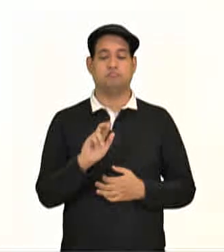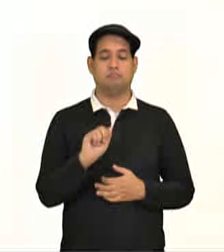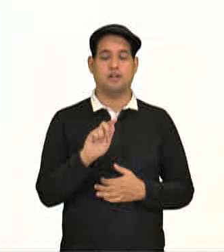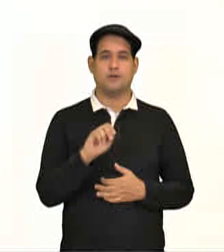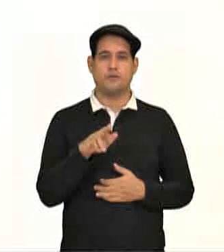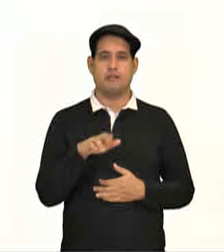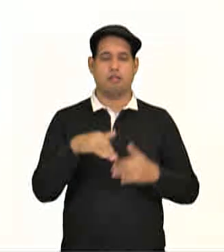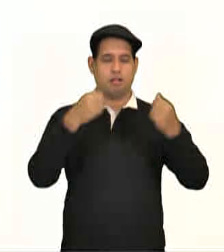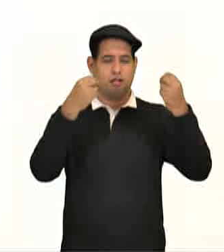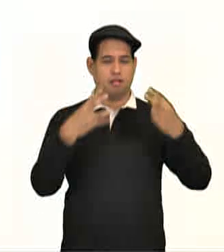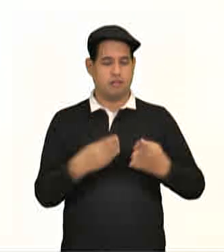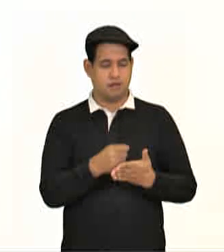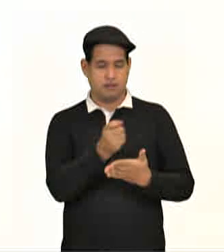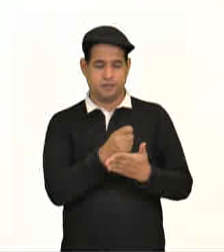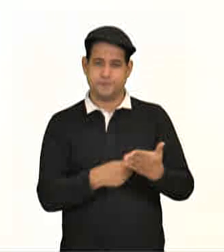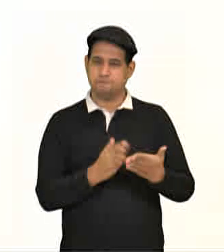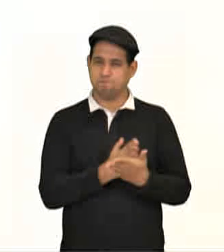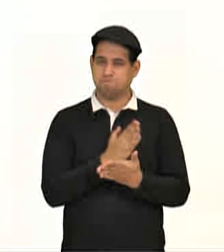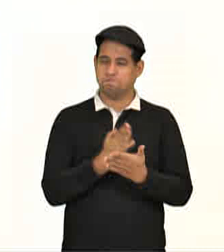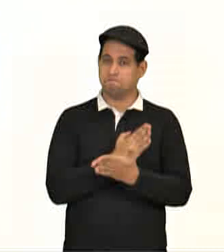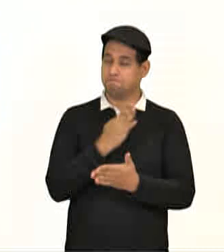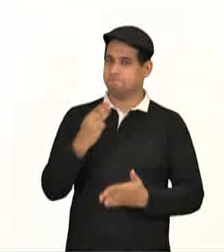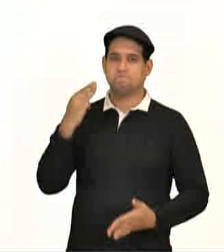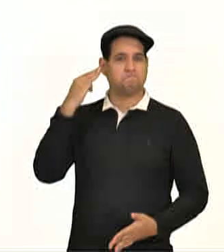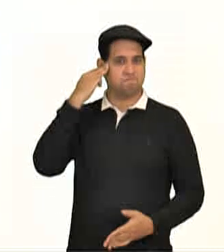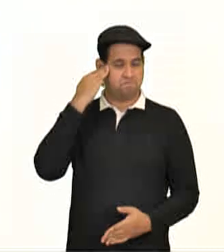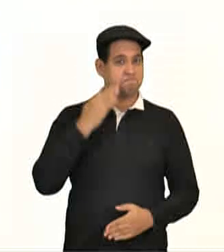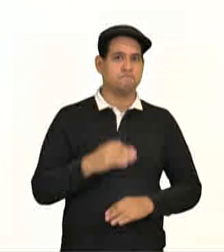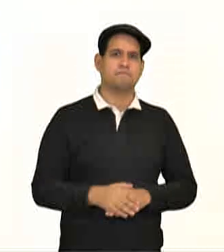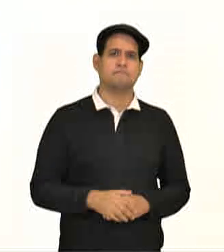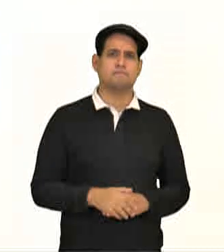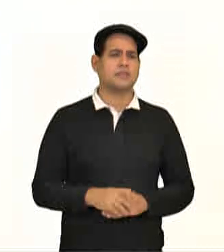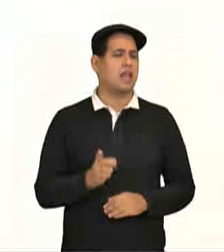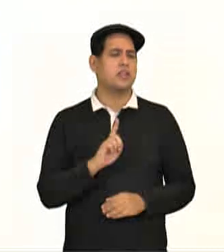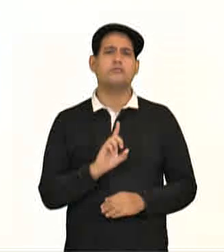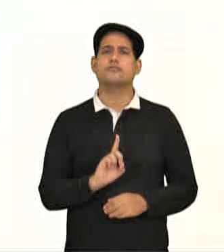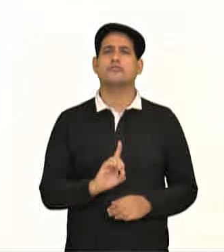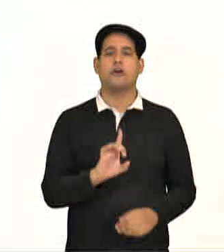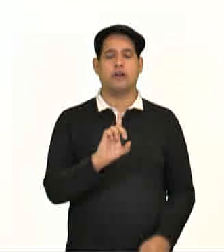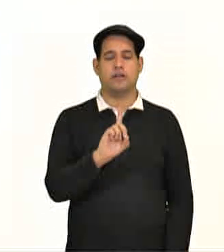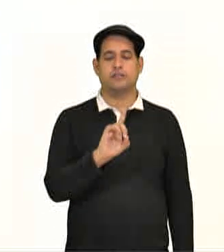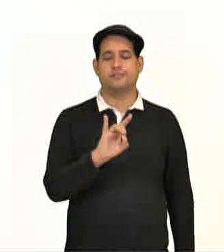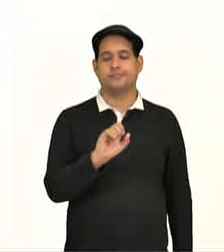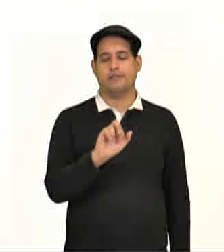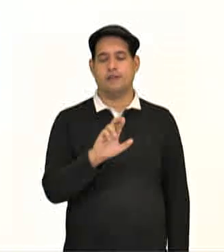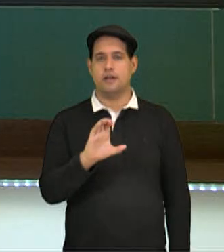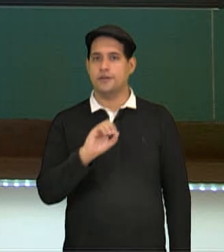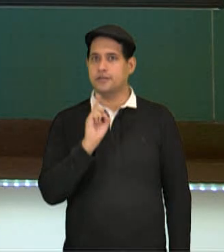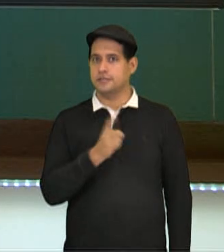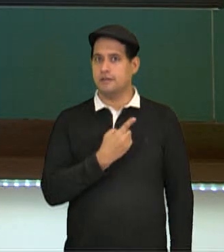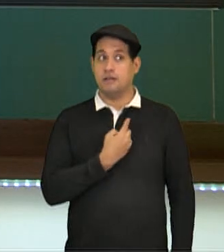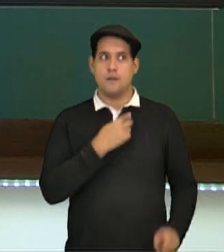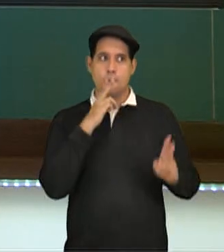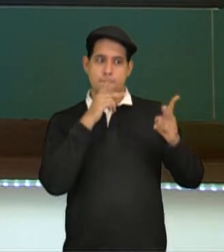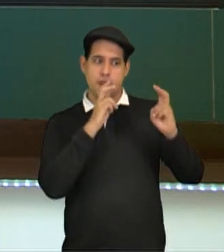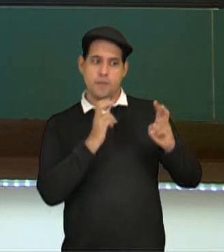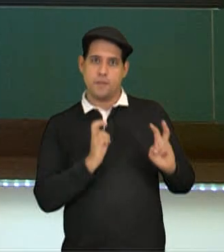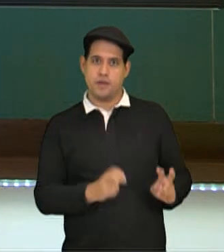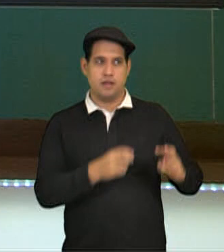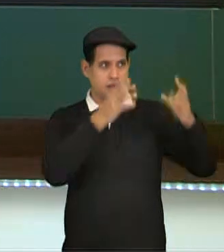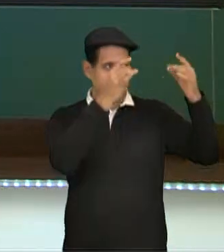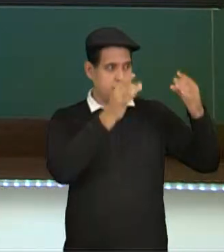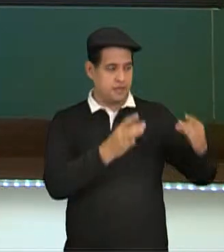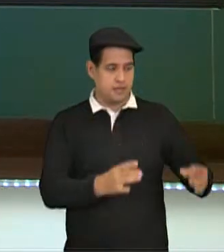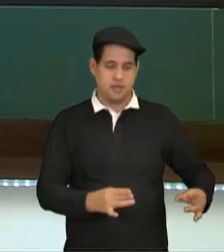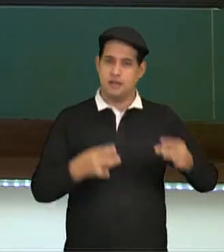dizer que está escrevendo um livro de memórias e não um diário, né? Se a gente analisar aqui esse